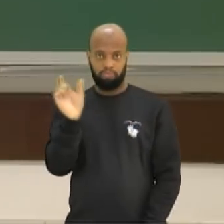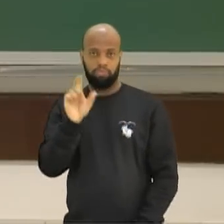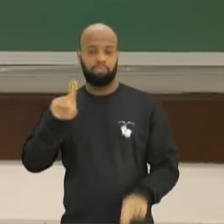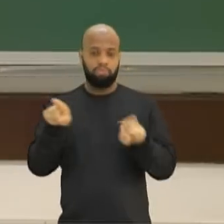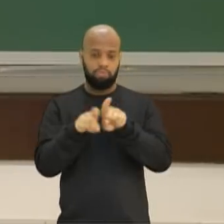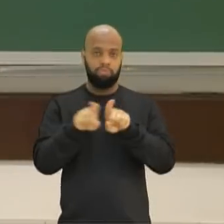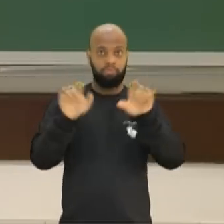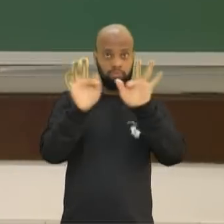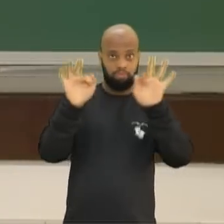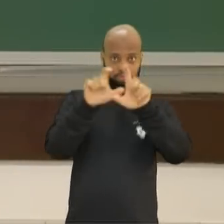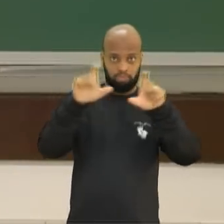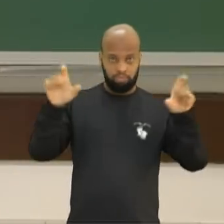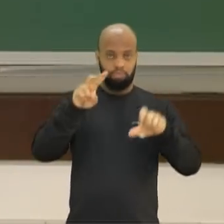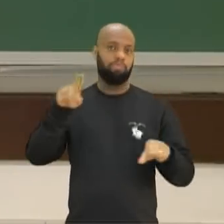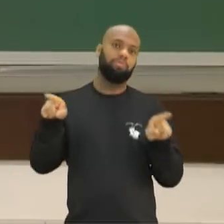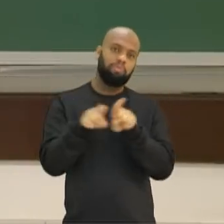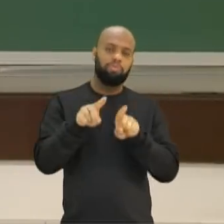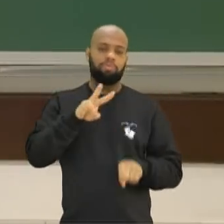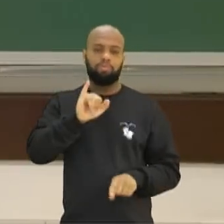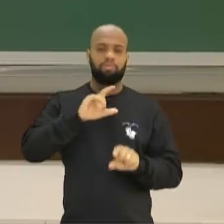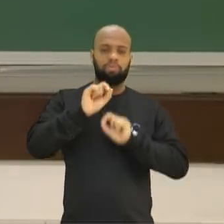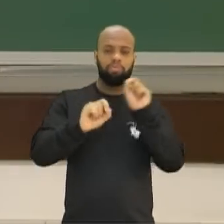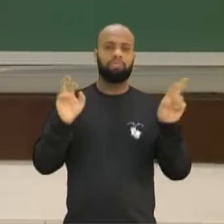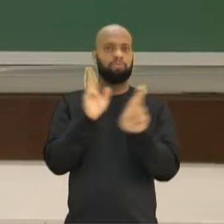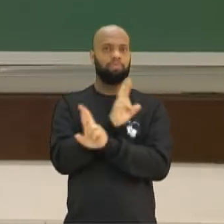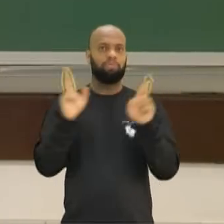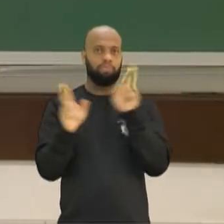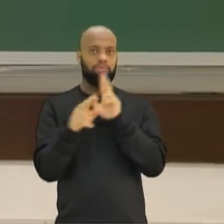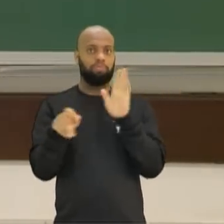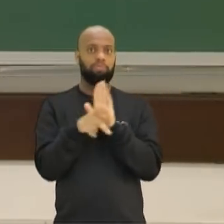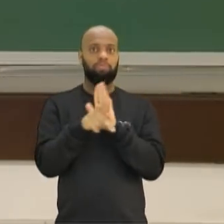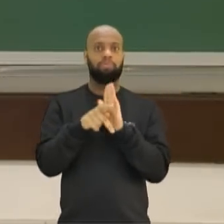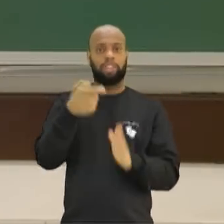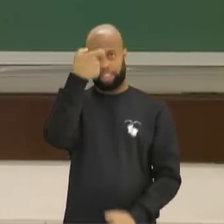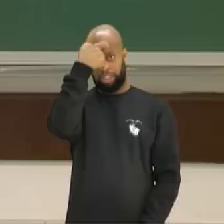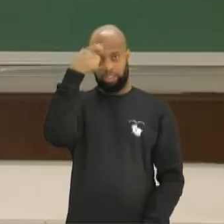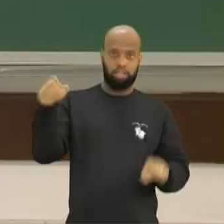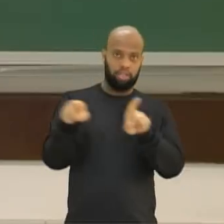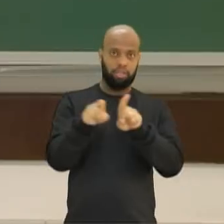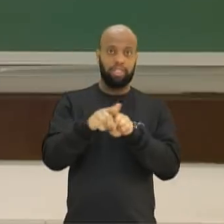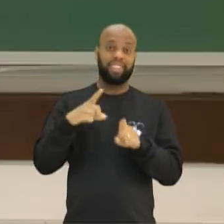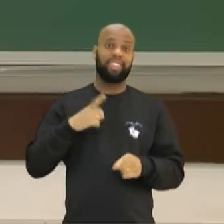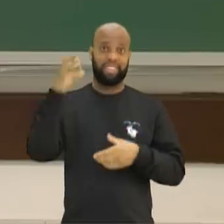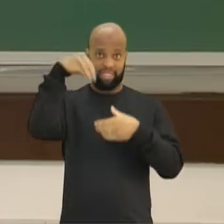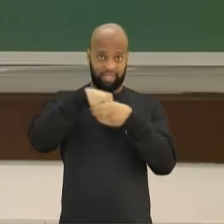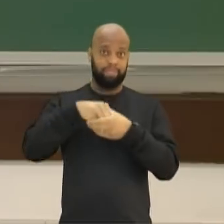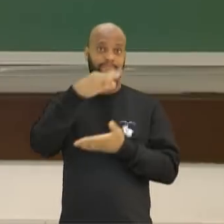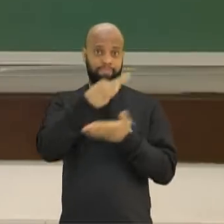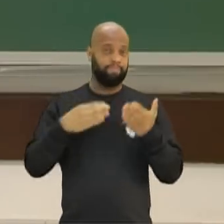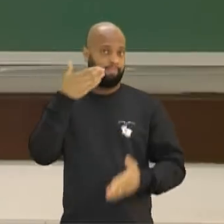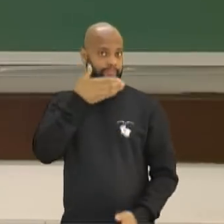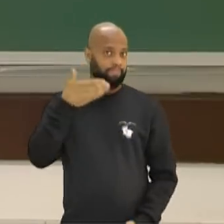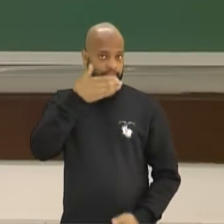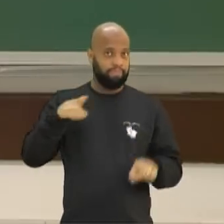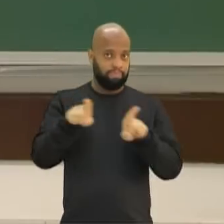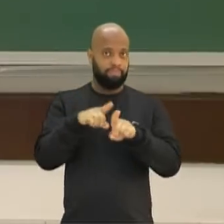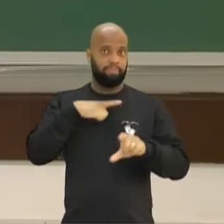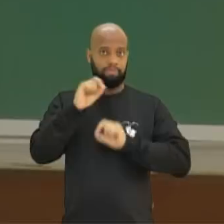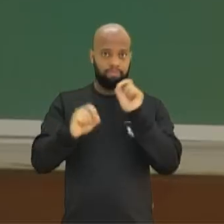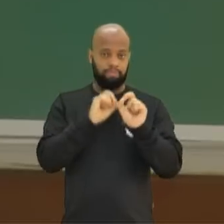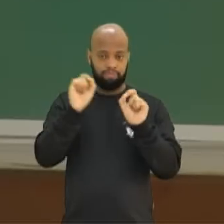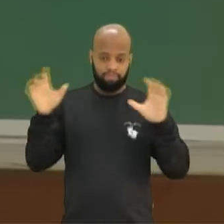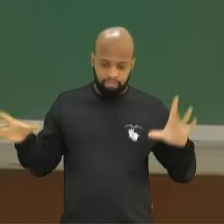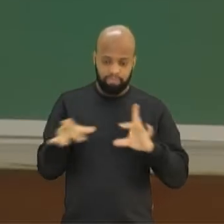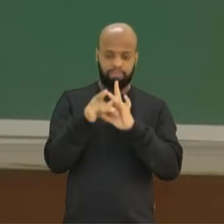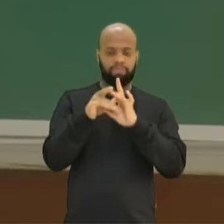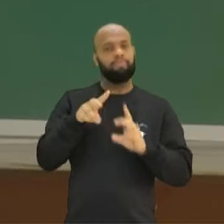ou expressão e vamos também estabelecer relações lógicos-discursivas presentes no texto, marcadas por conjunções. Tudo